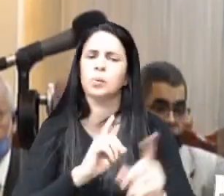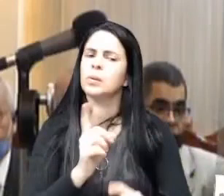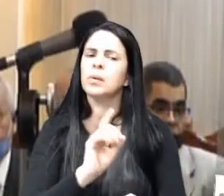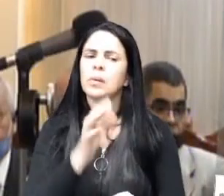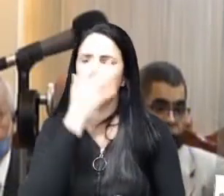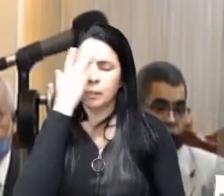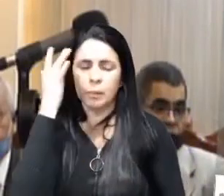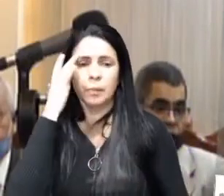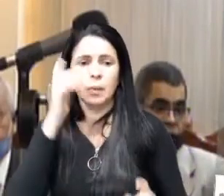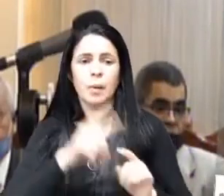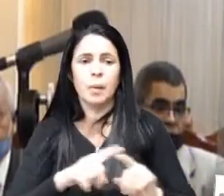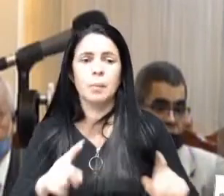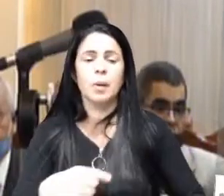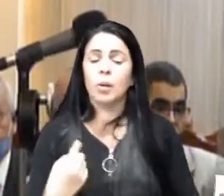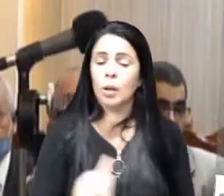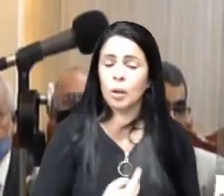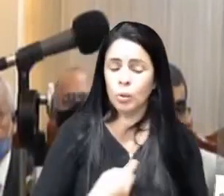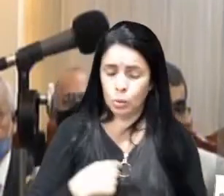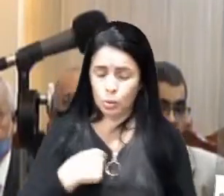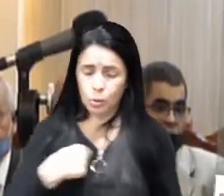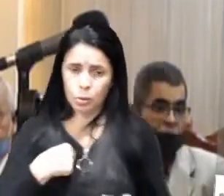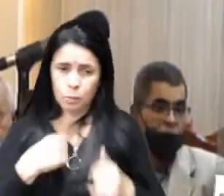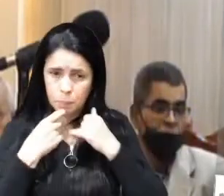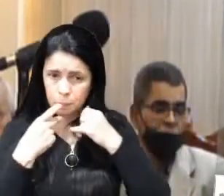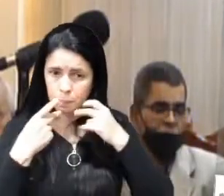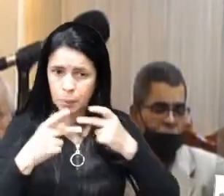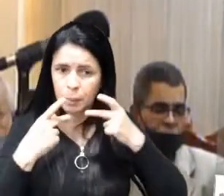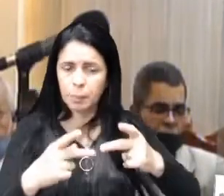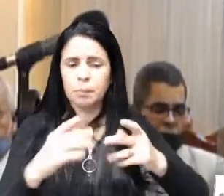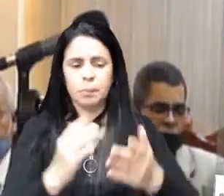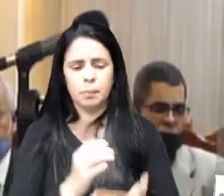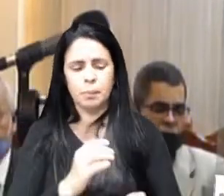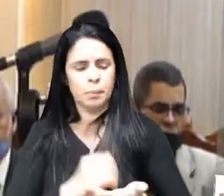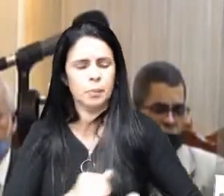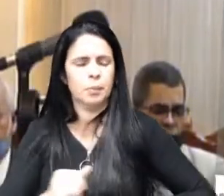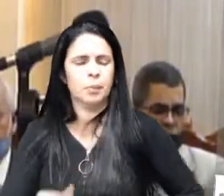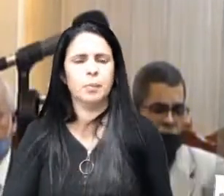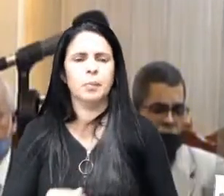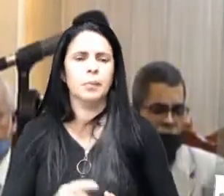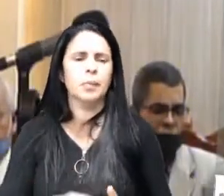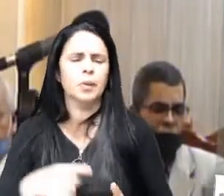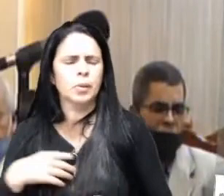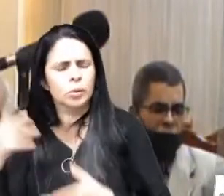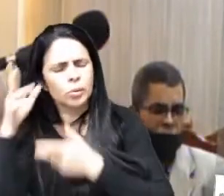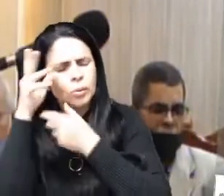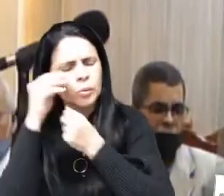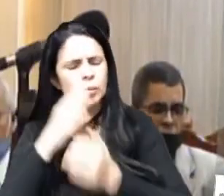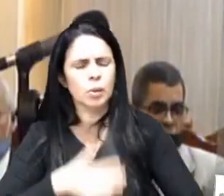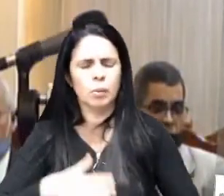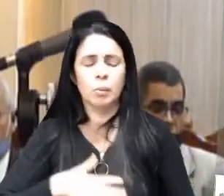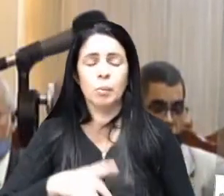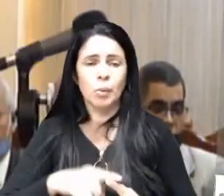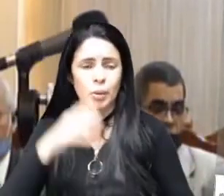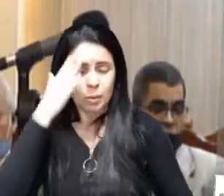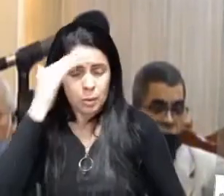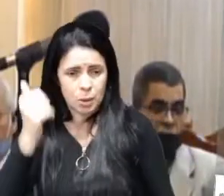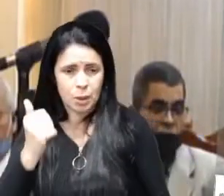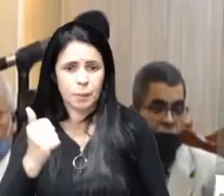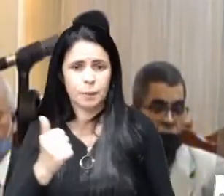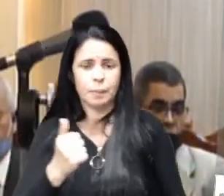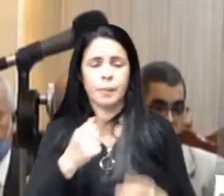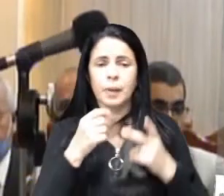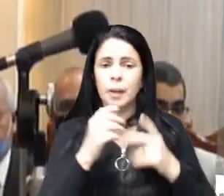daqui tranquilo e durmo tranquilo, sabendo que a palavra é quem faz o efeito na minha e na sua vida.